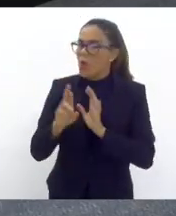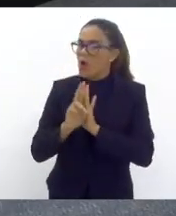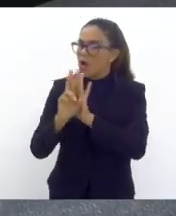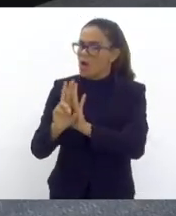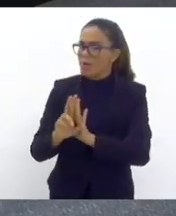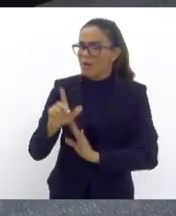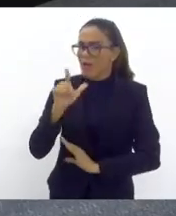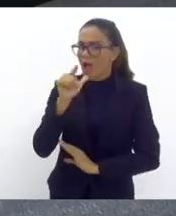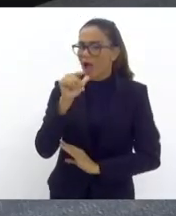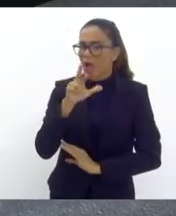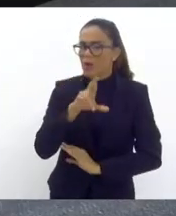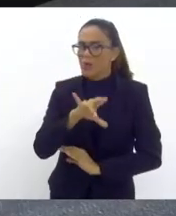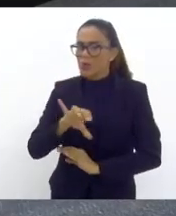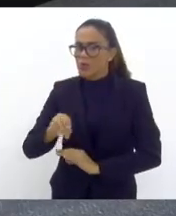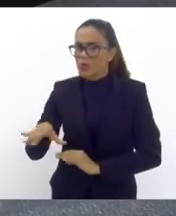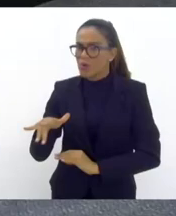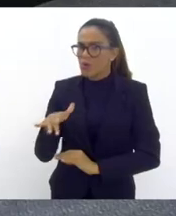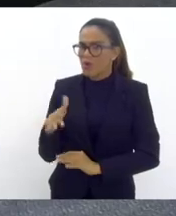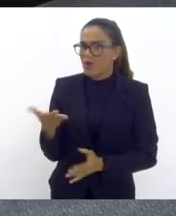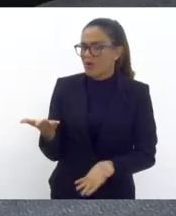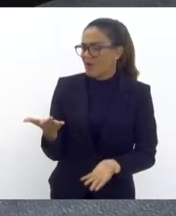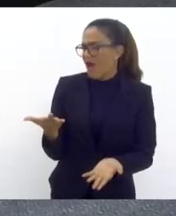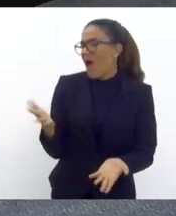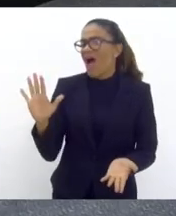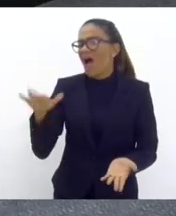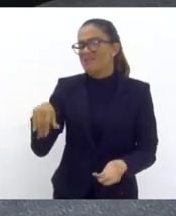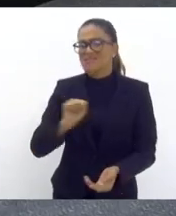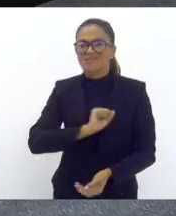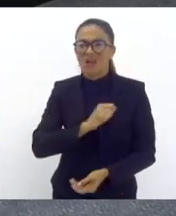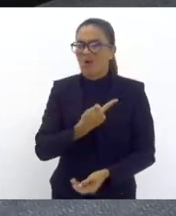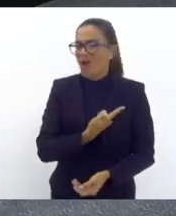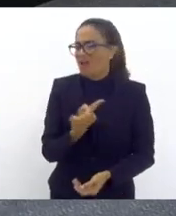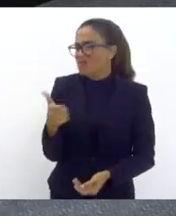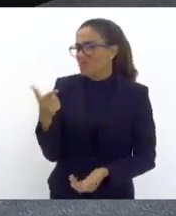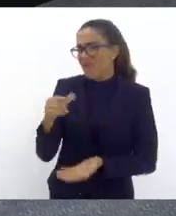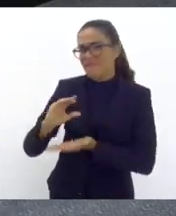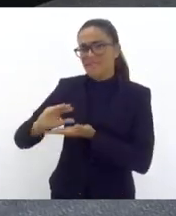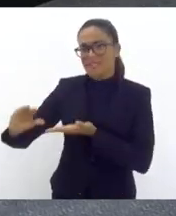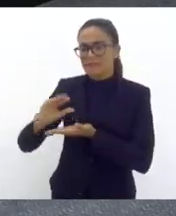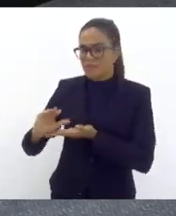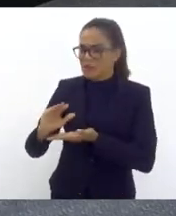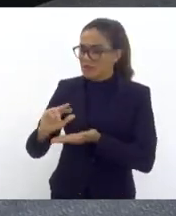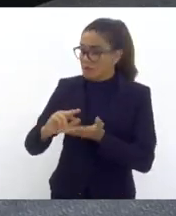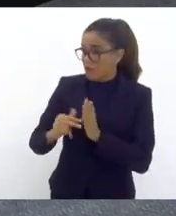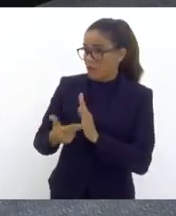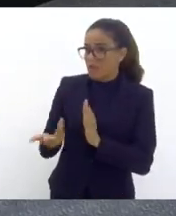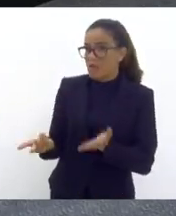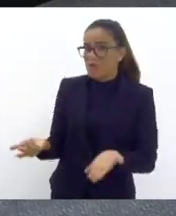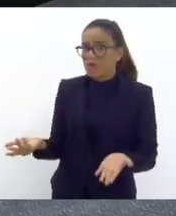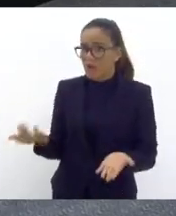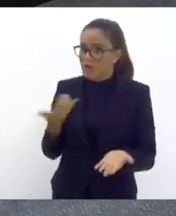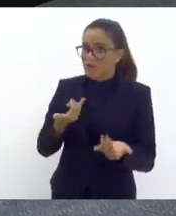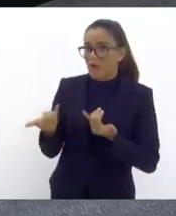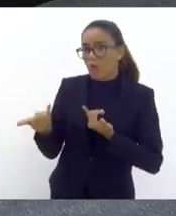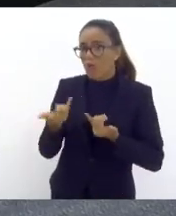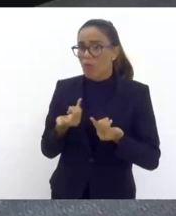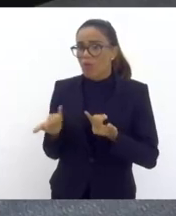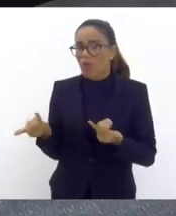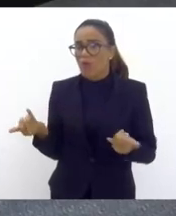São Gonçalo tem visitário que por isso mesmo que não tem investimento o que ele quis dizer foi isso Deputado lugares